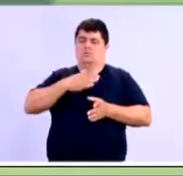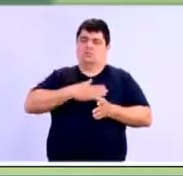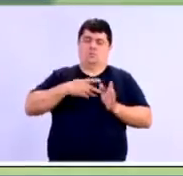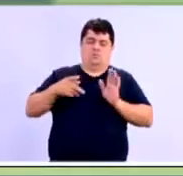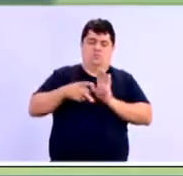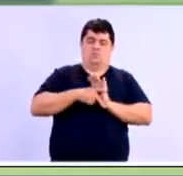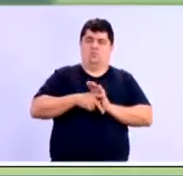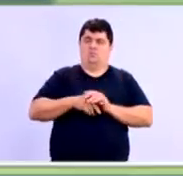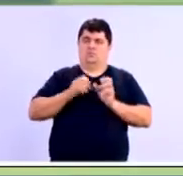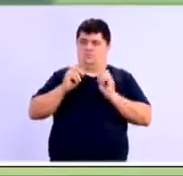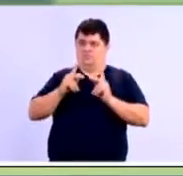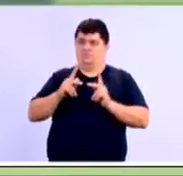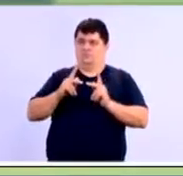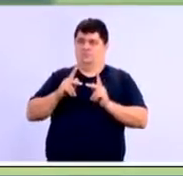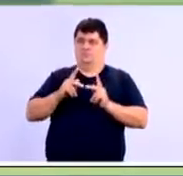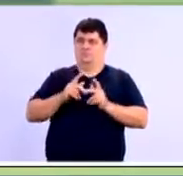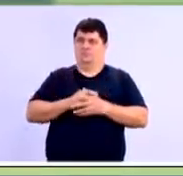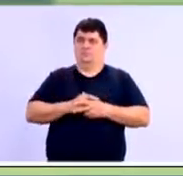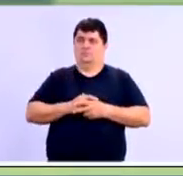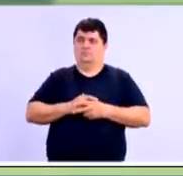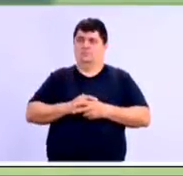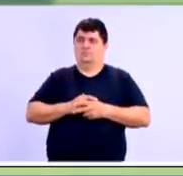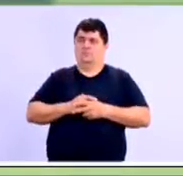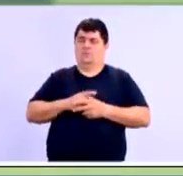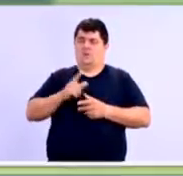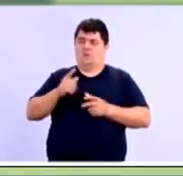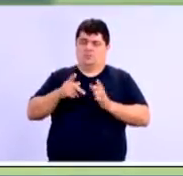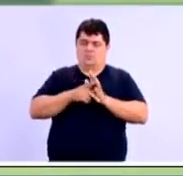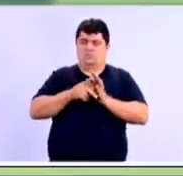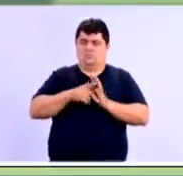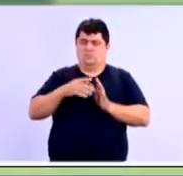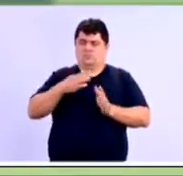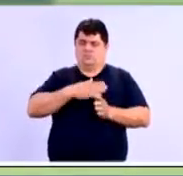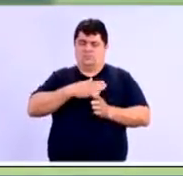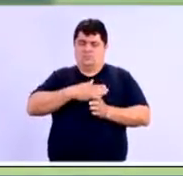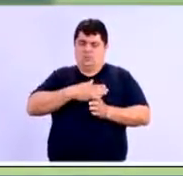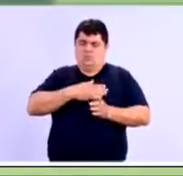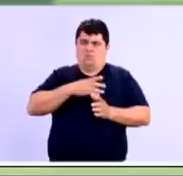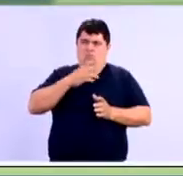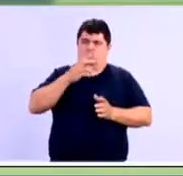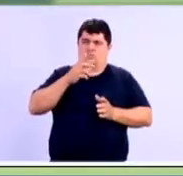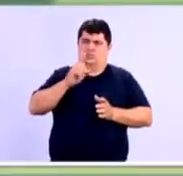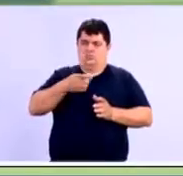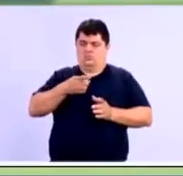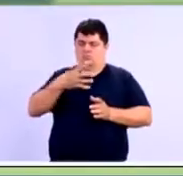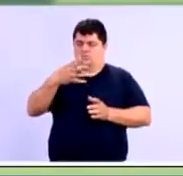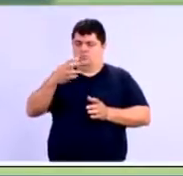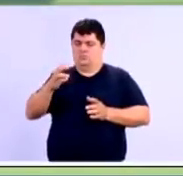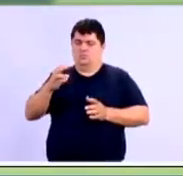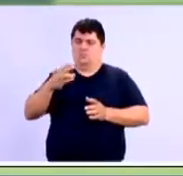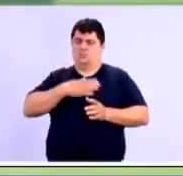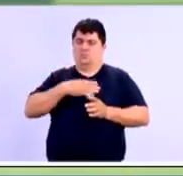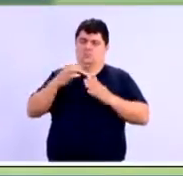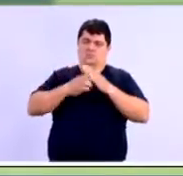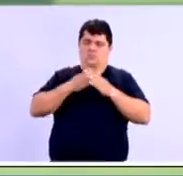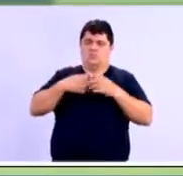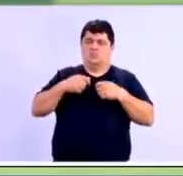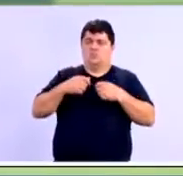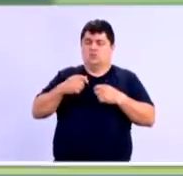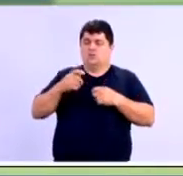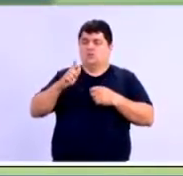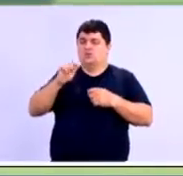sócios. Correto? Então, ó, isso aqui é o que sobrou de fato. Se eu tenho uma margem de 1,43, o que significa? Que a minha empresa tem que ter um